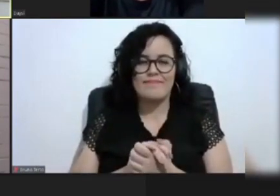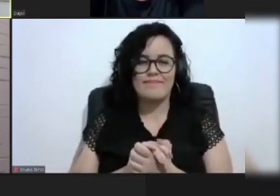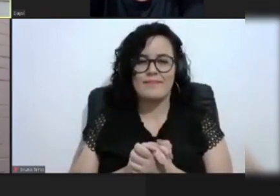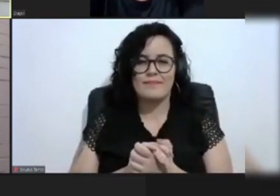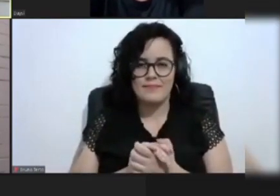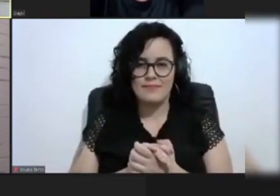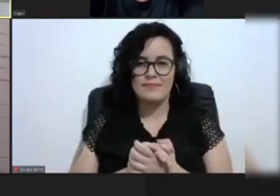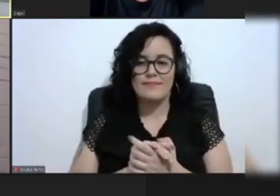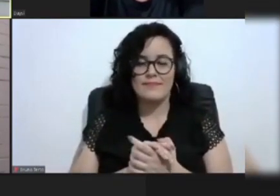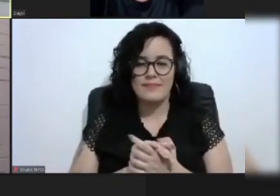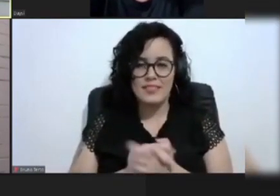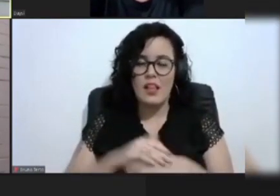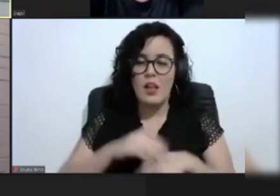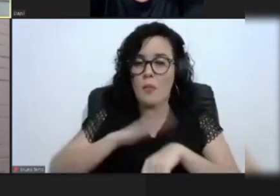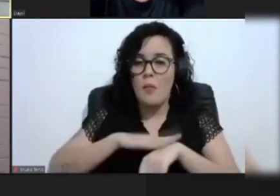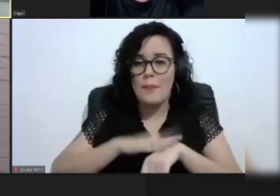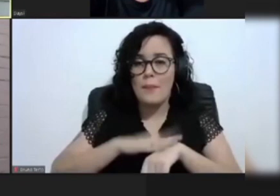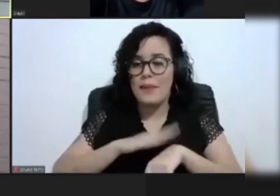Era um momento de